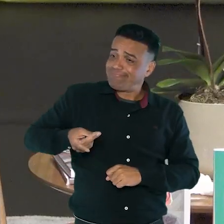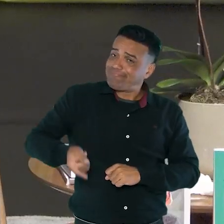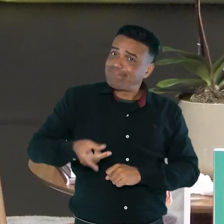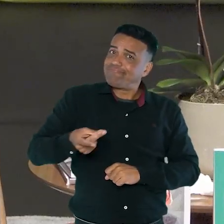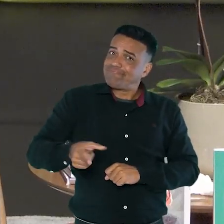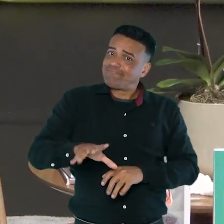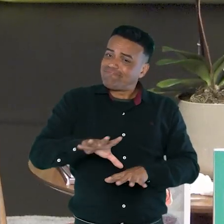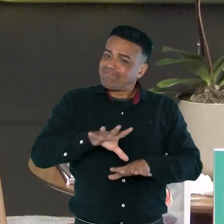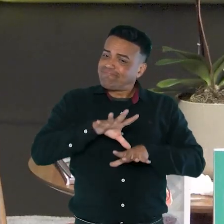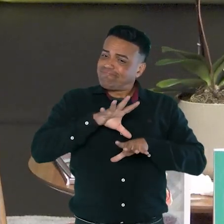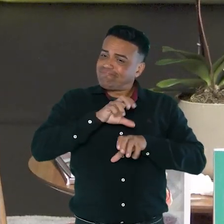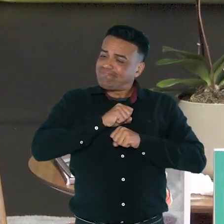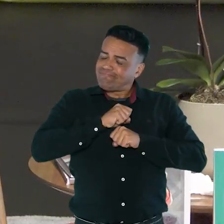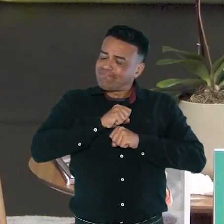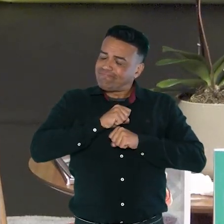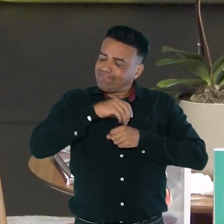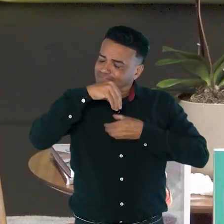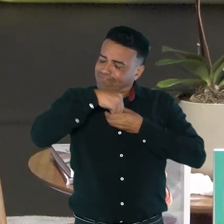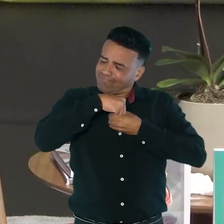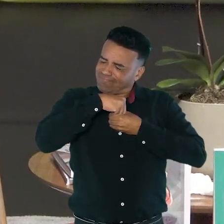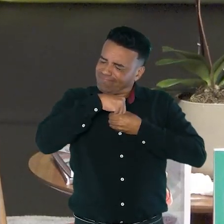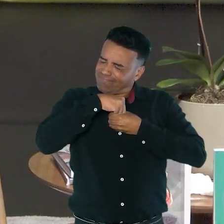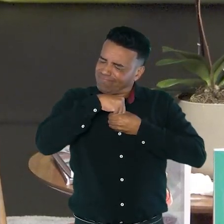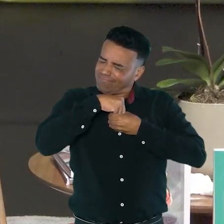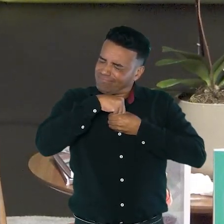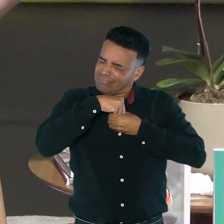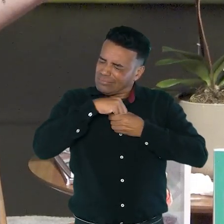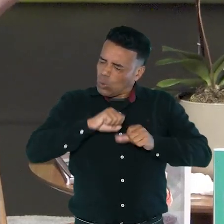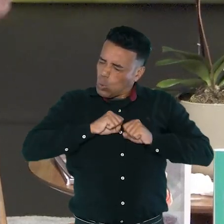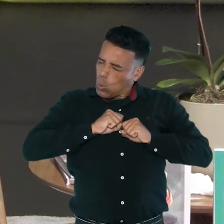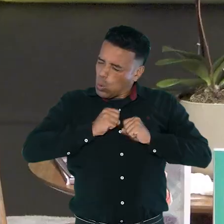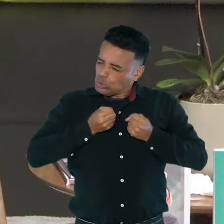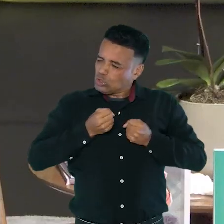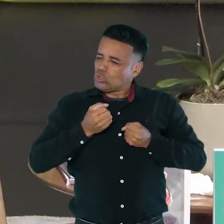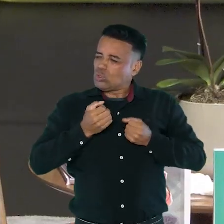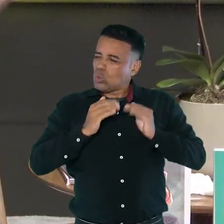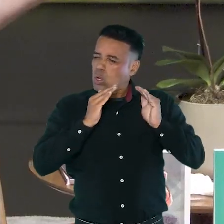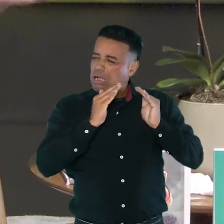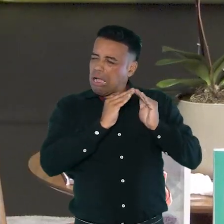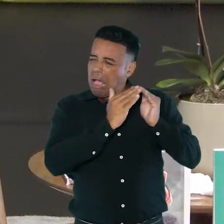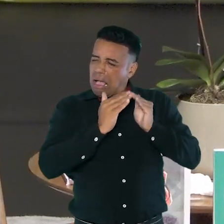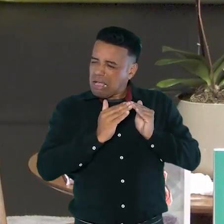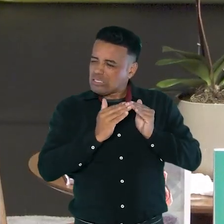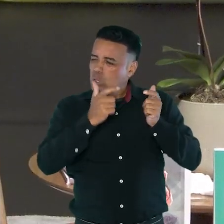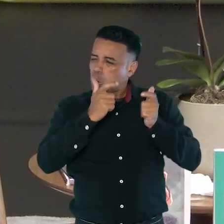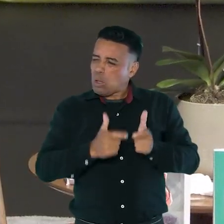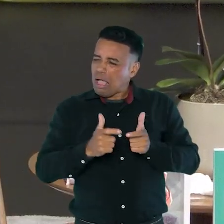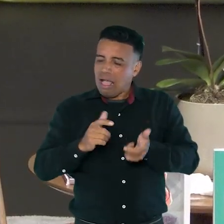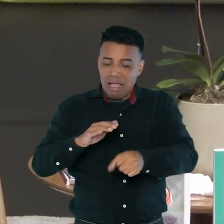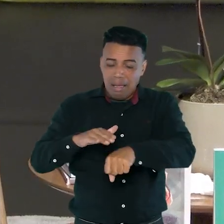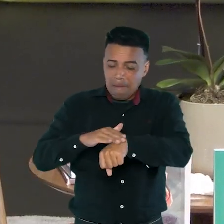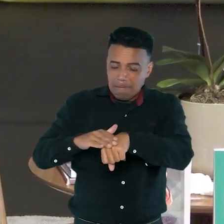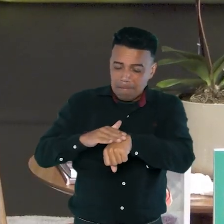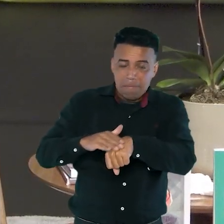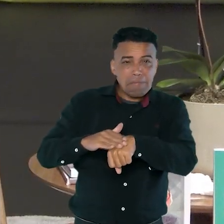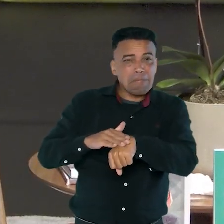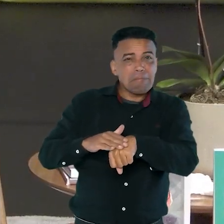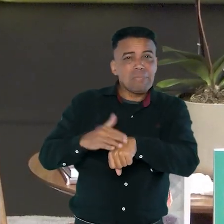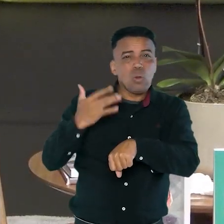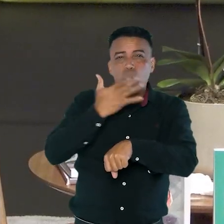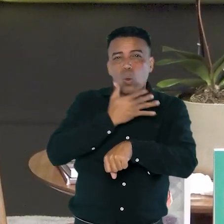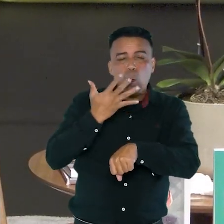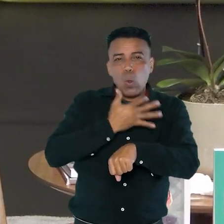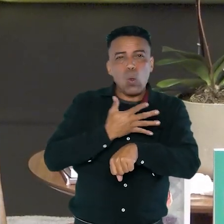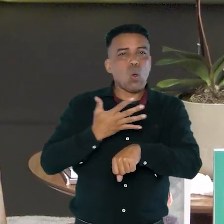gente guardou esse ódio para nós mesmos. Não gostar do lugar que mora, não gostar da cor da nossa pele,